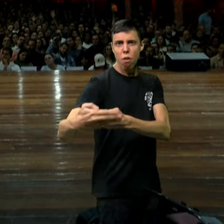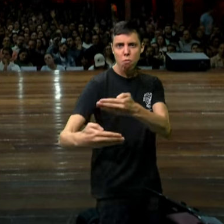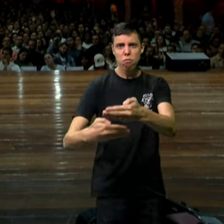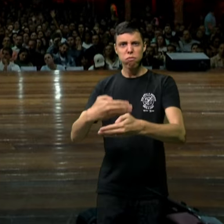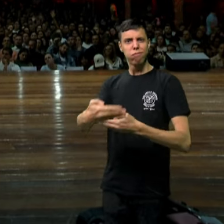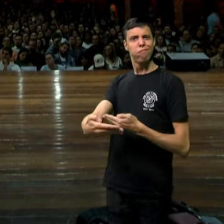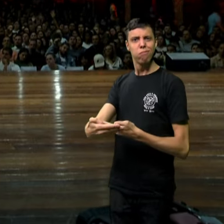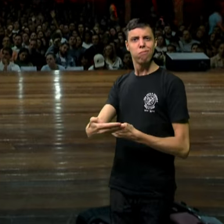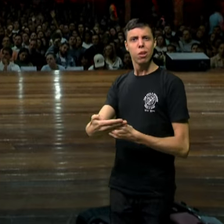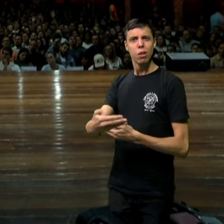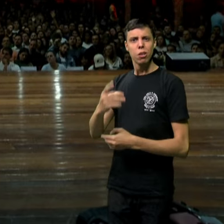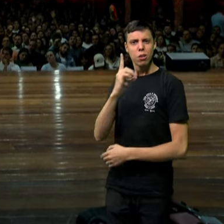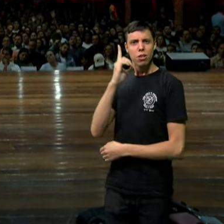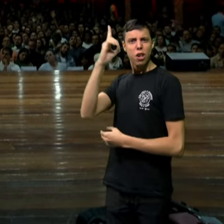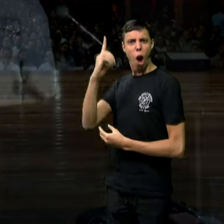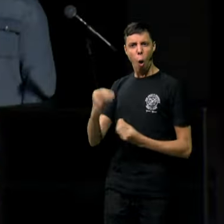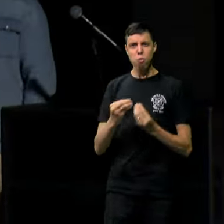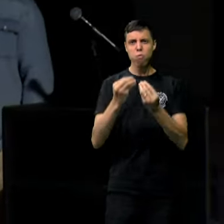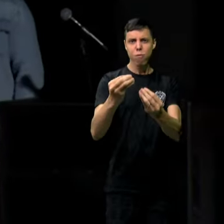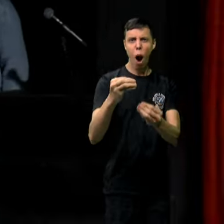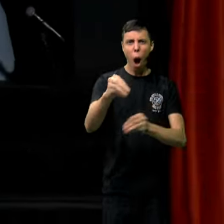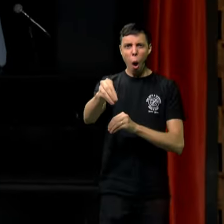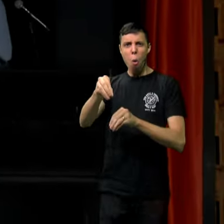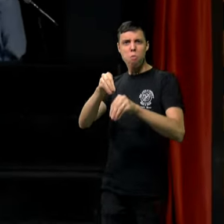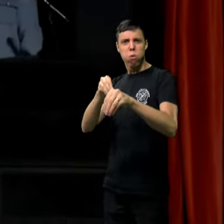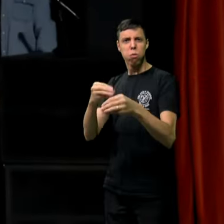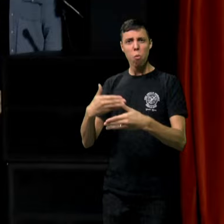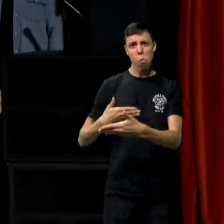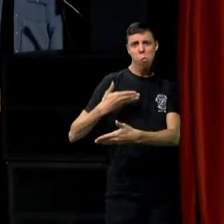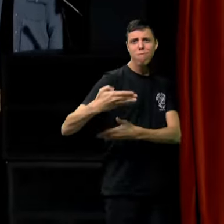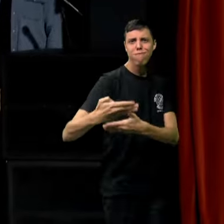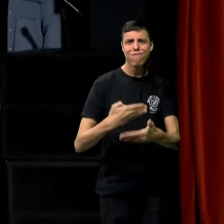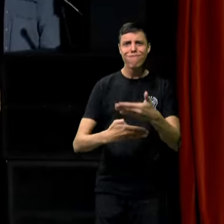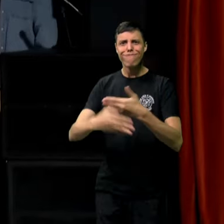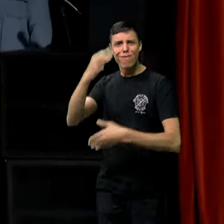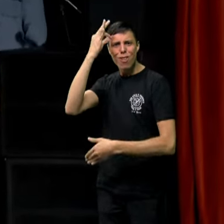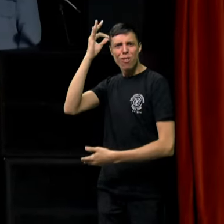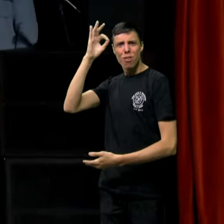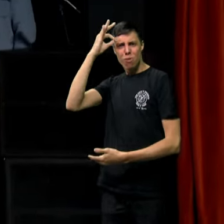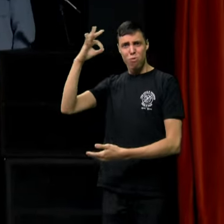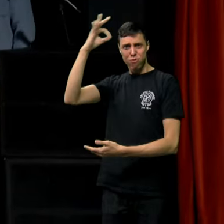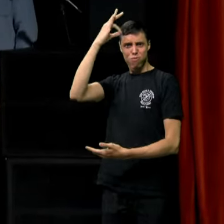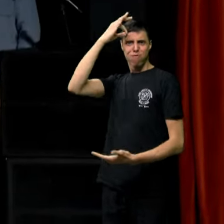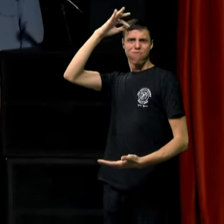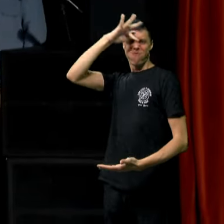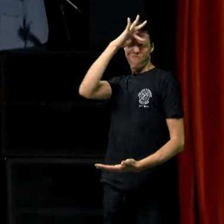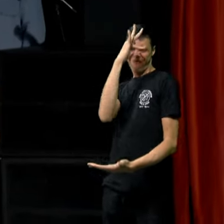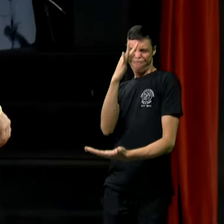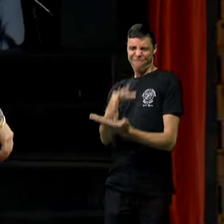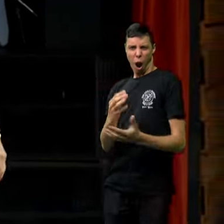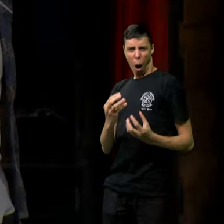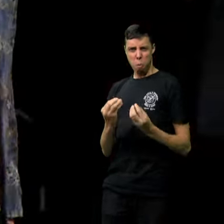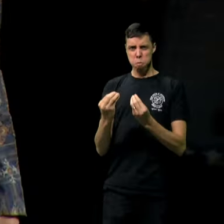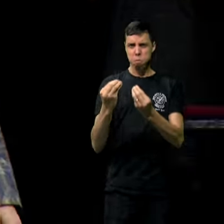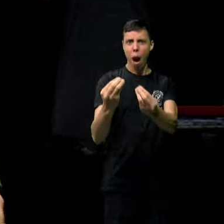Pastores, Deus vai transferir o espírito de fé para você. O espírito de fé para